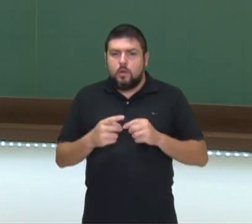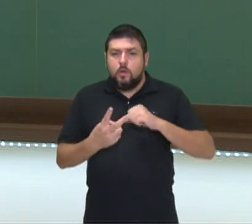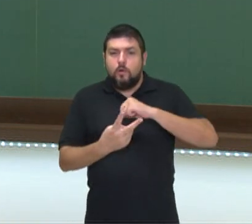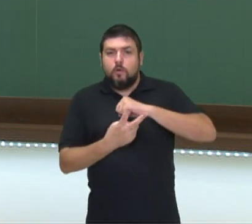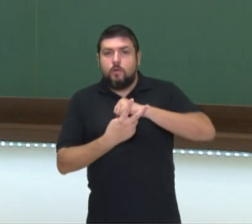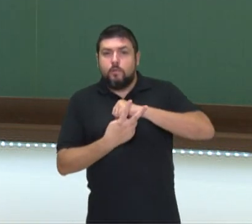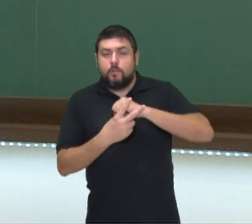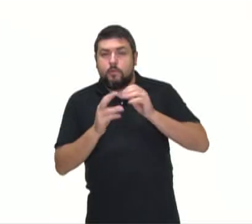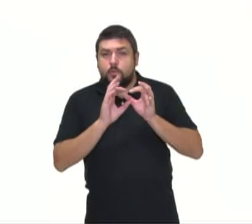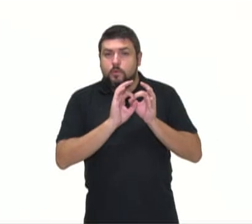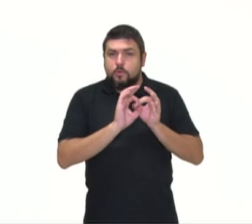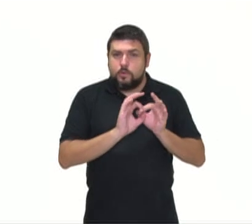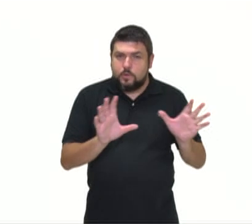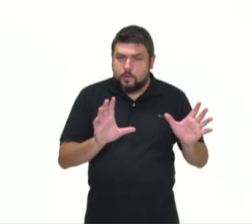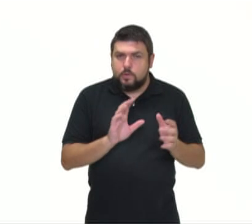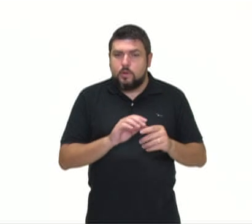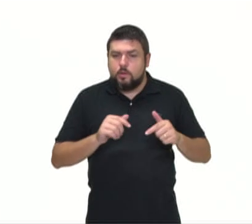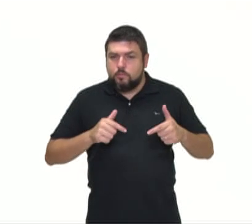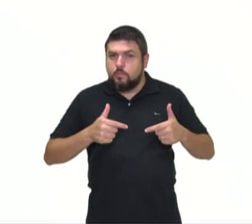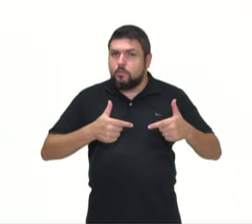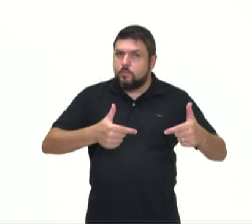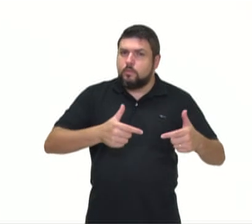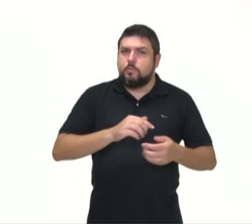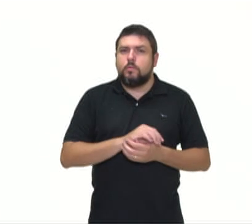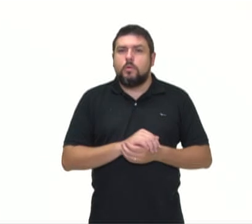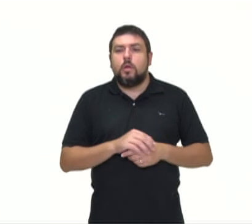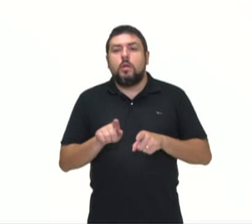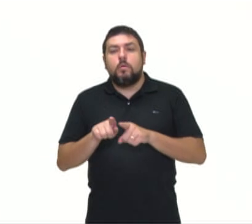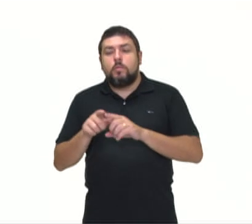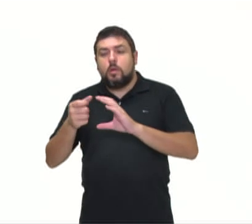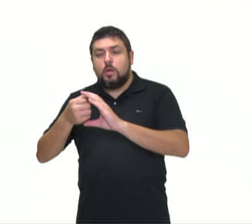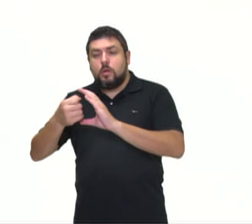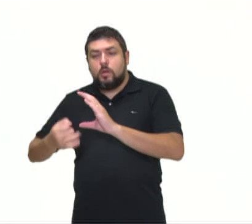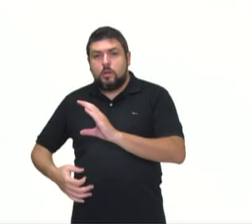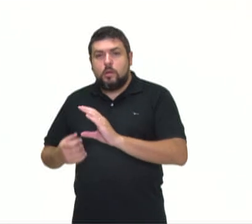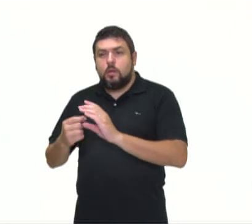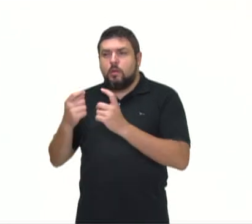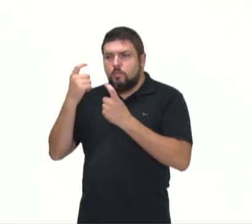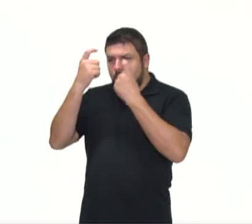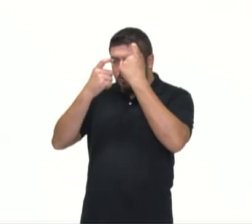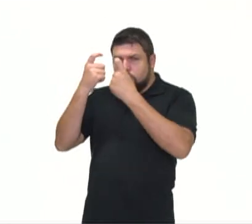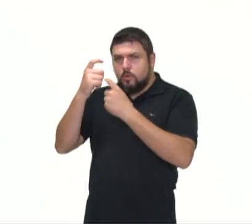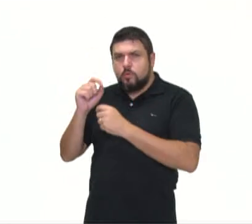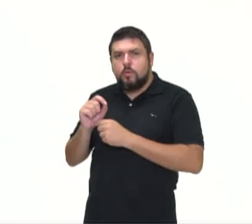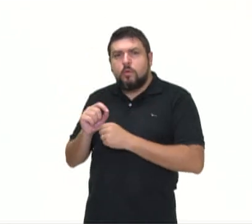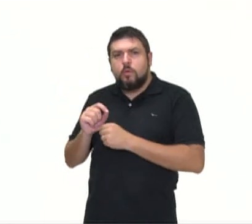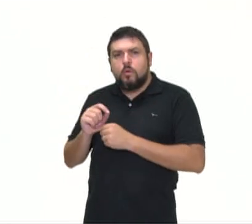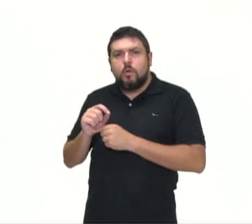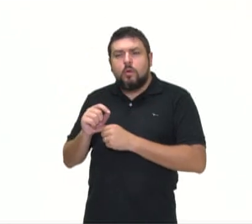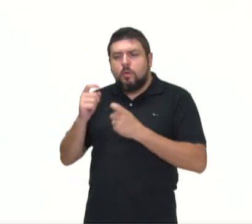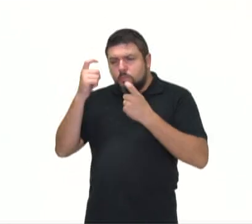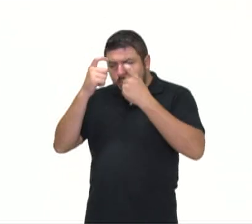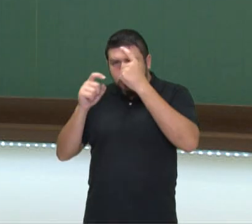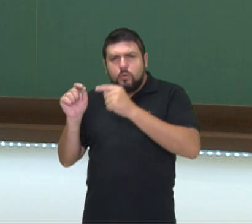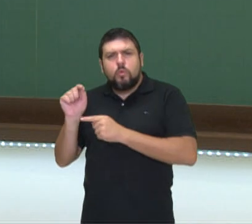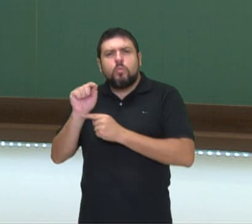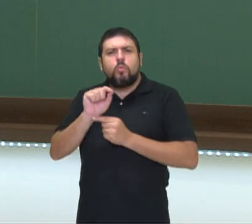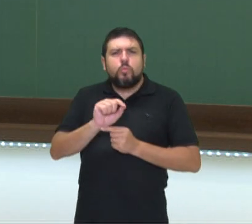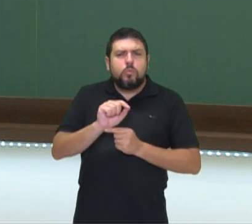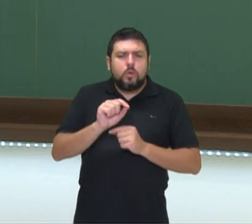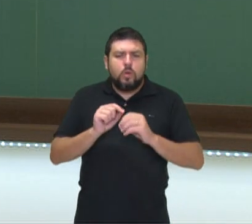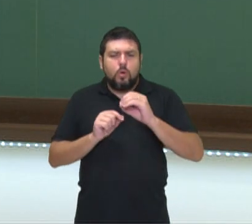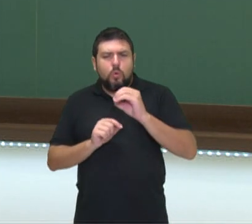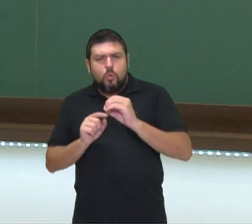verbo nocional, e uma característica, preocupado, característica de quem? Do o, que é um pronome, não deixou